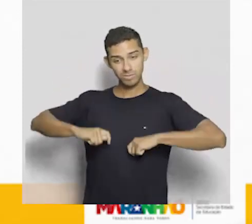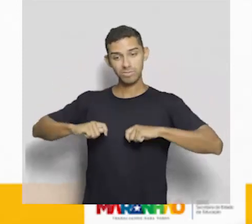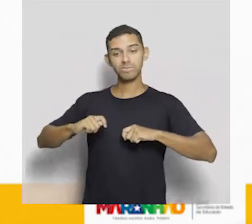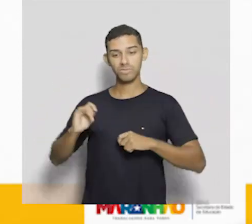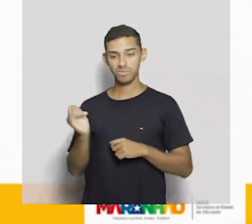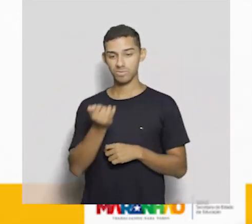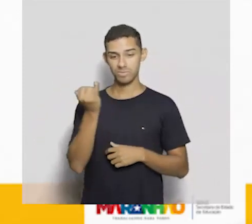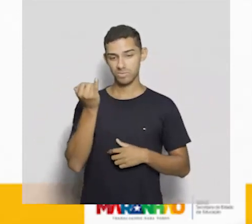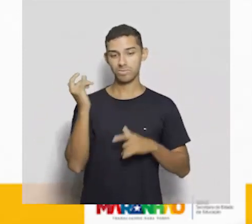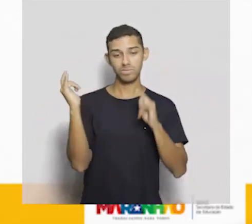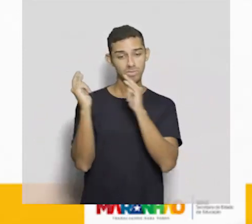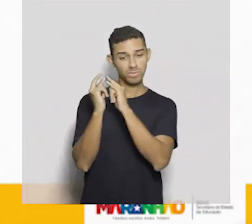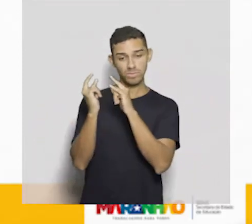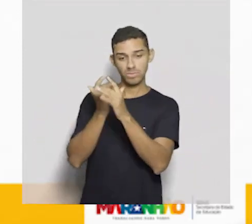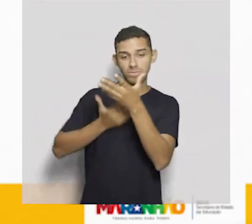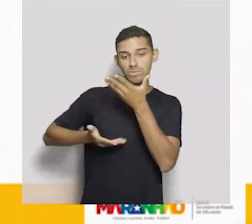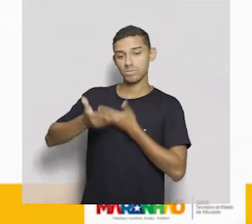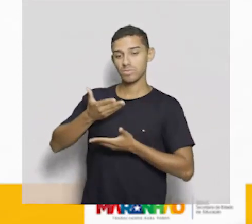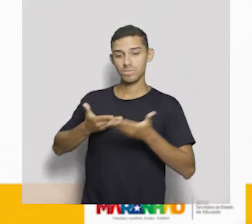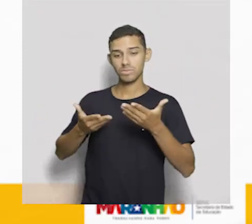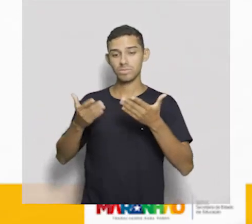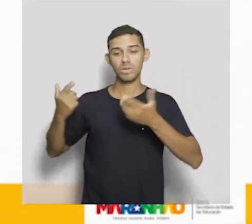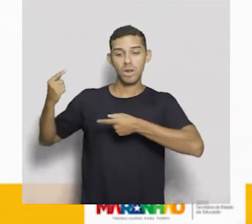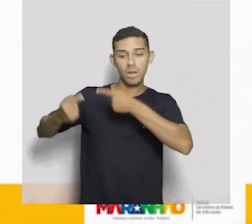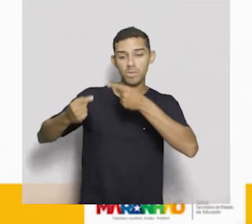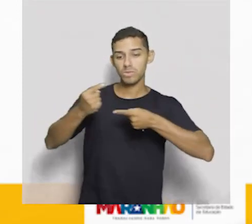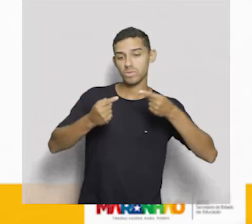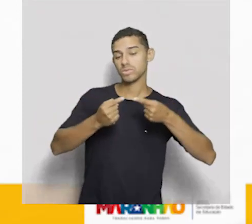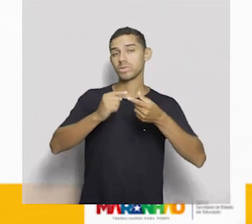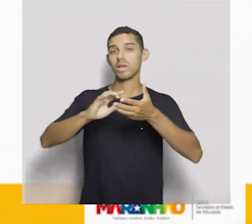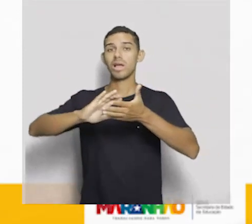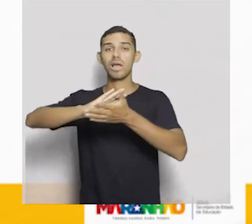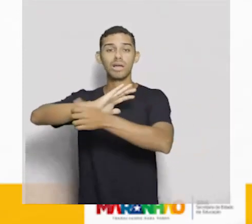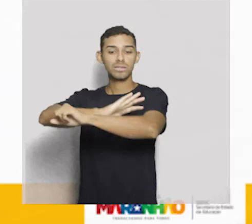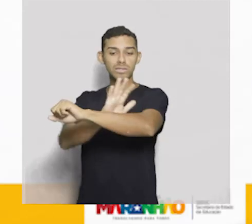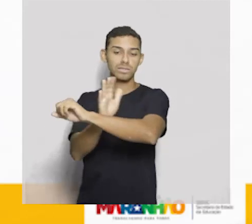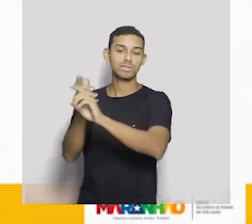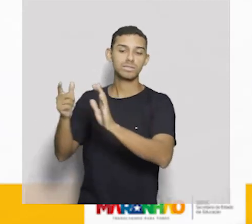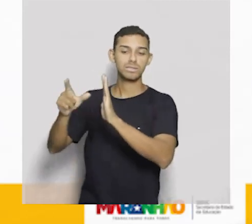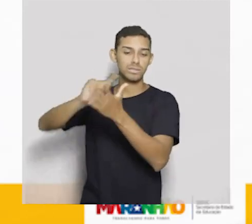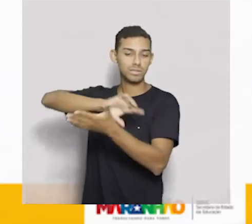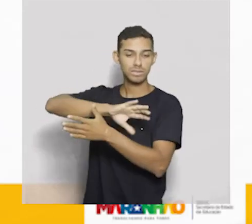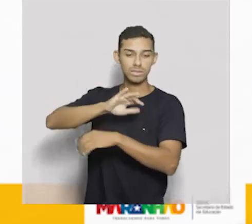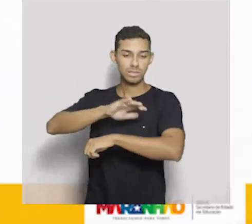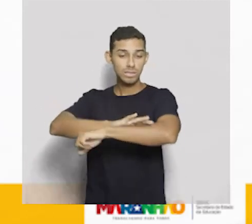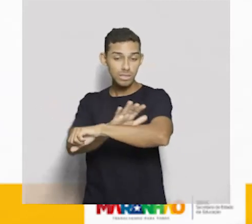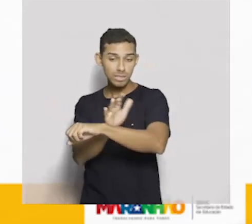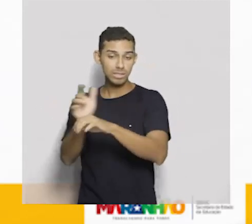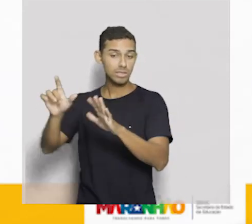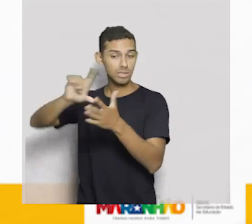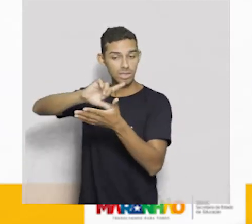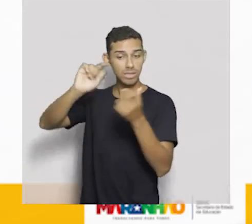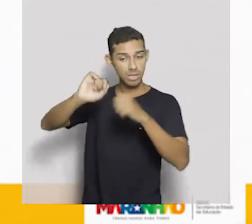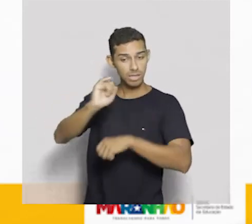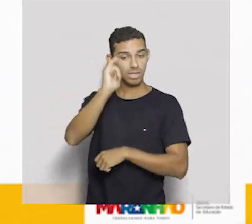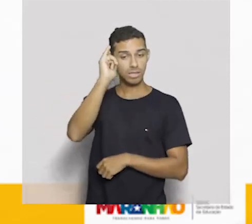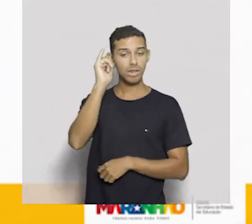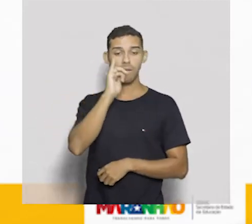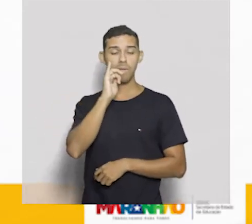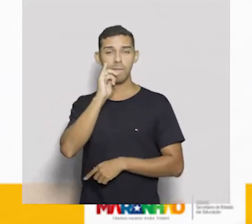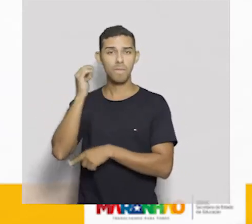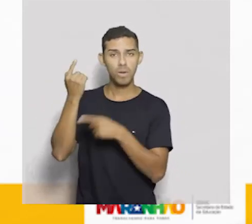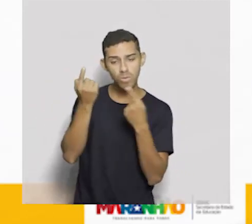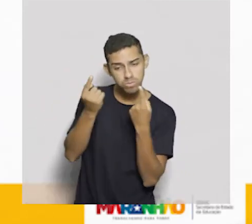a institucionalização de políticas antirracismo as políticas anti-racismo são importantes para